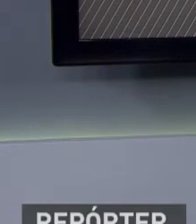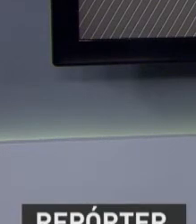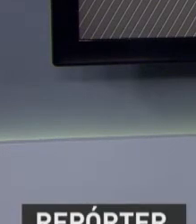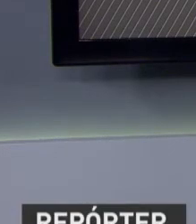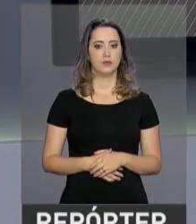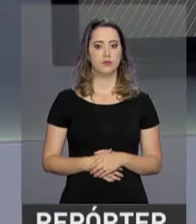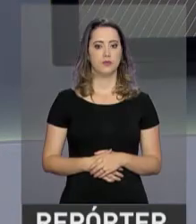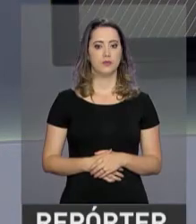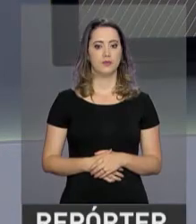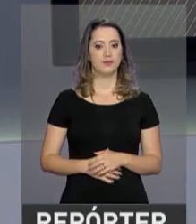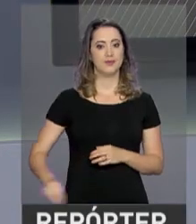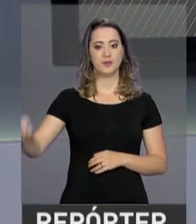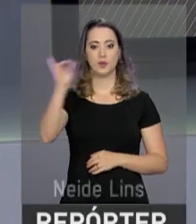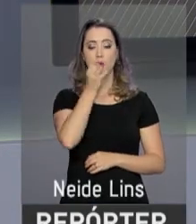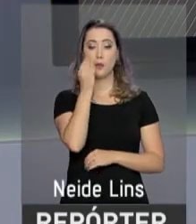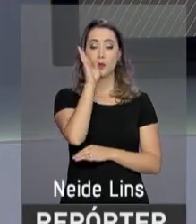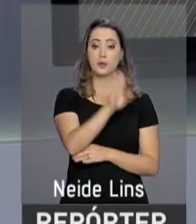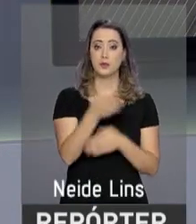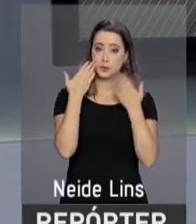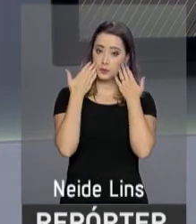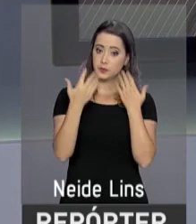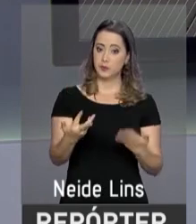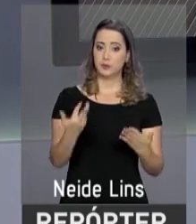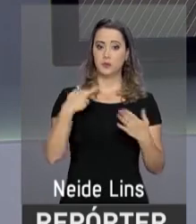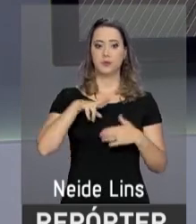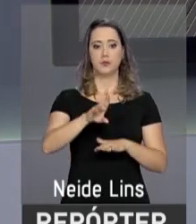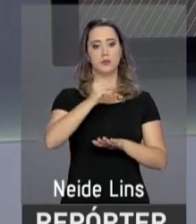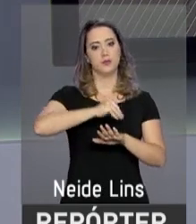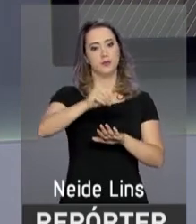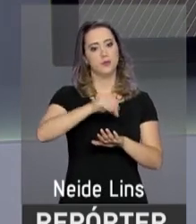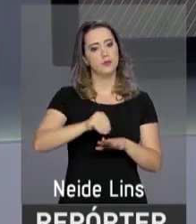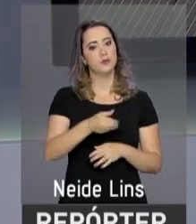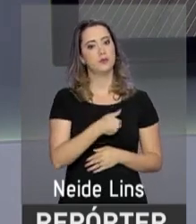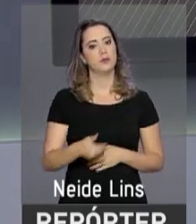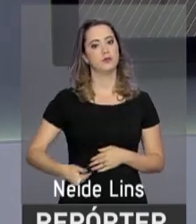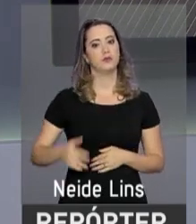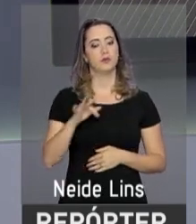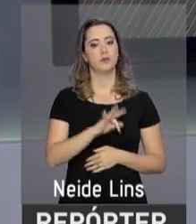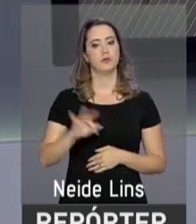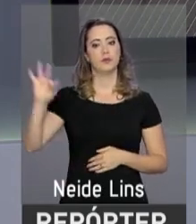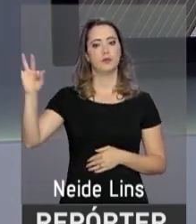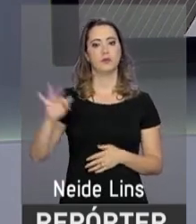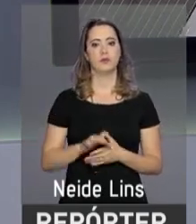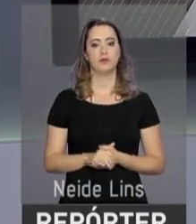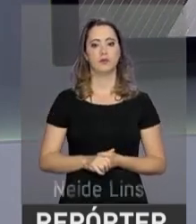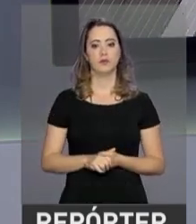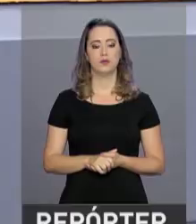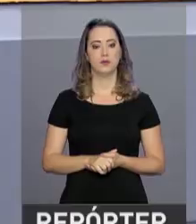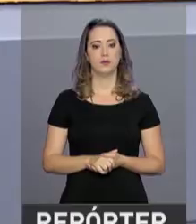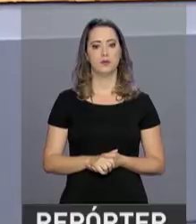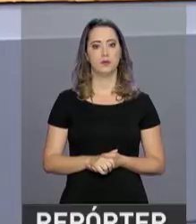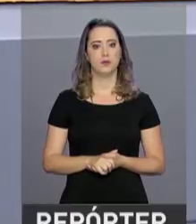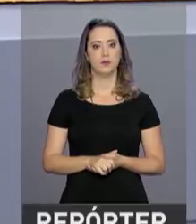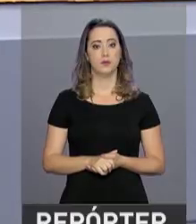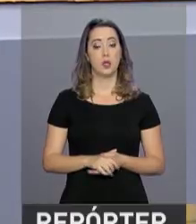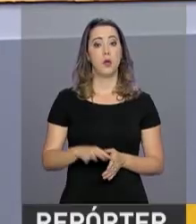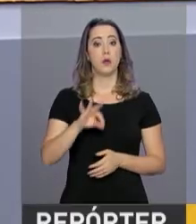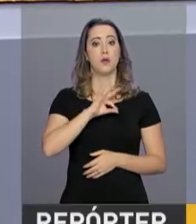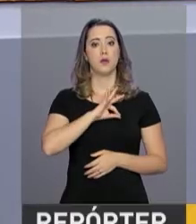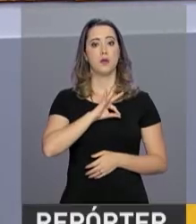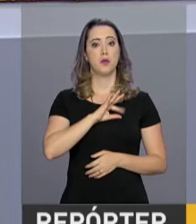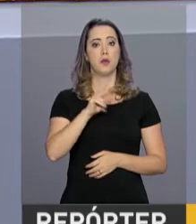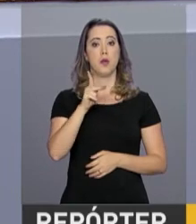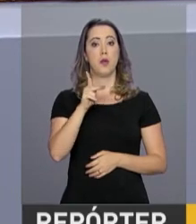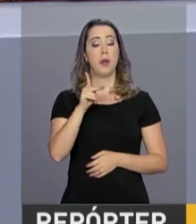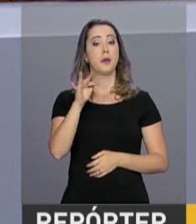olá boa tarde começa agora mais uma edição do repórter nbr com as notícias do governo federal a polícia rodoviária